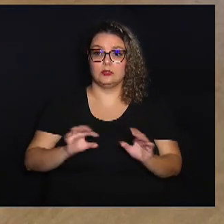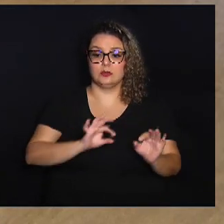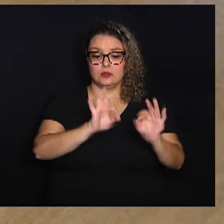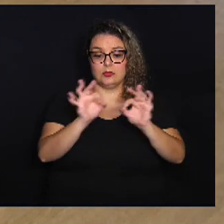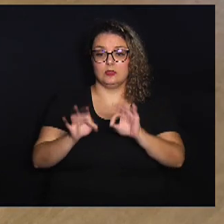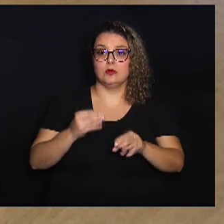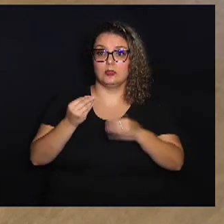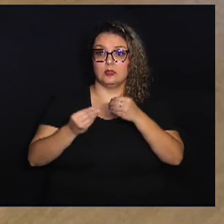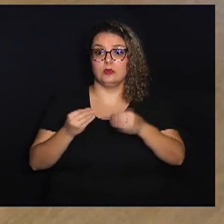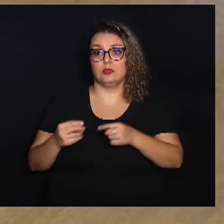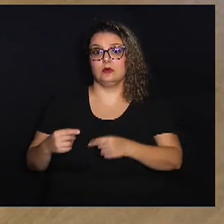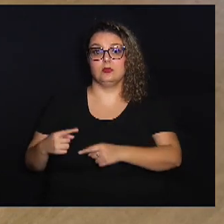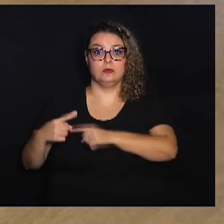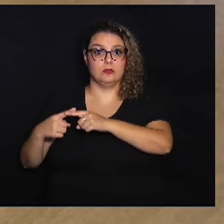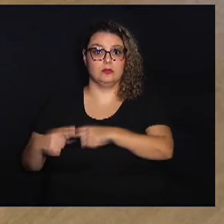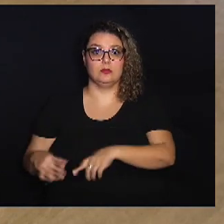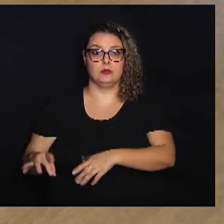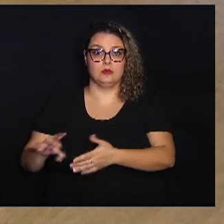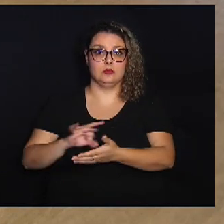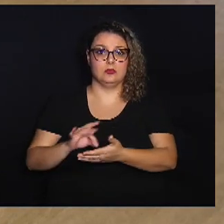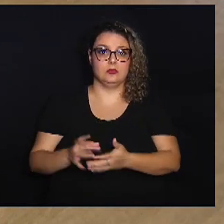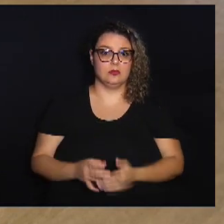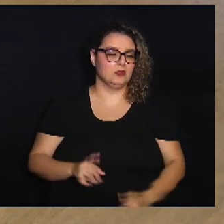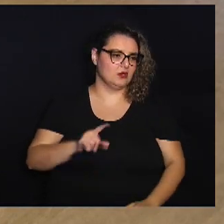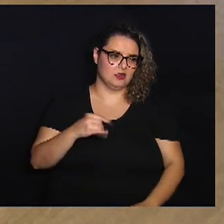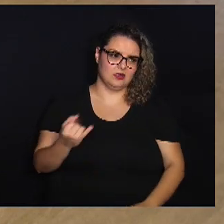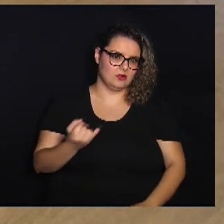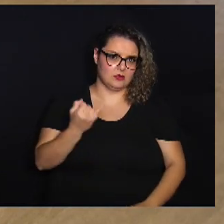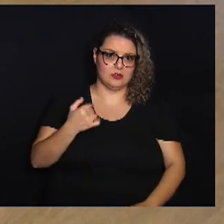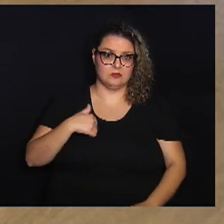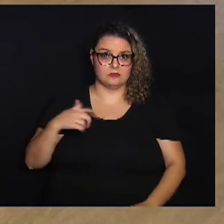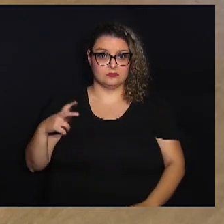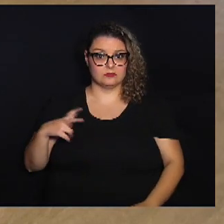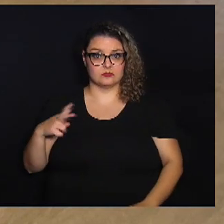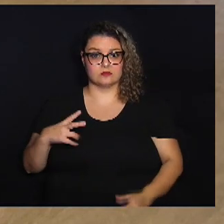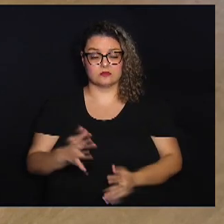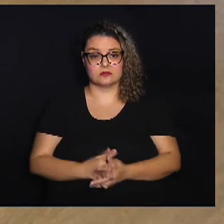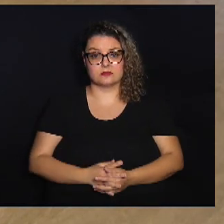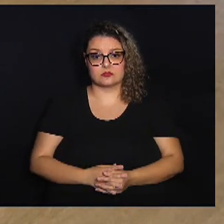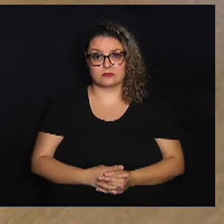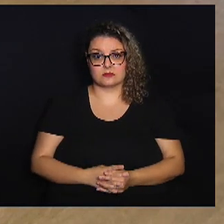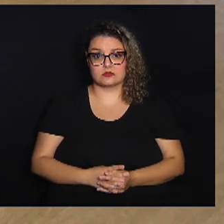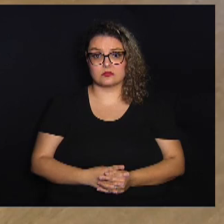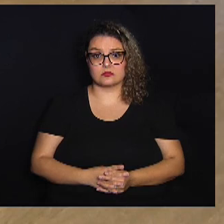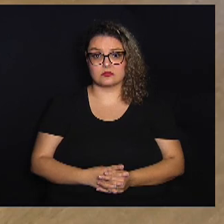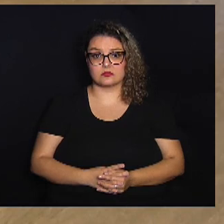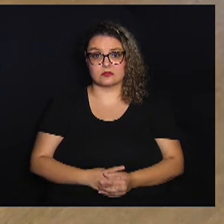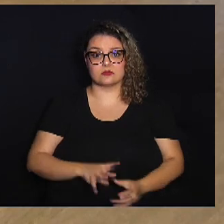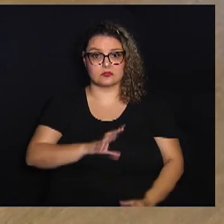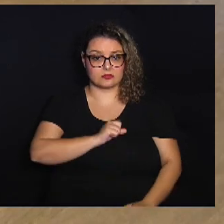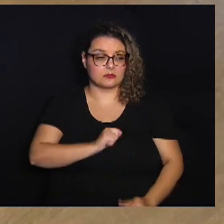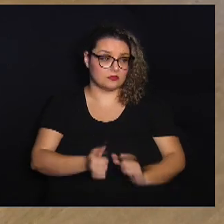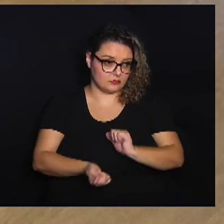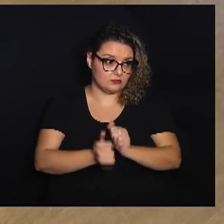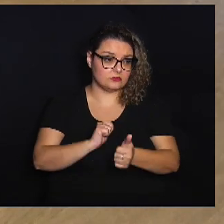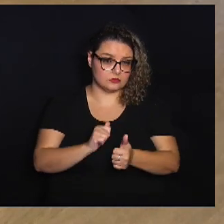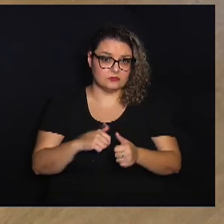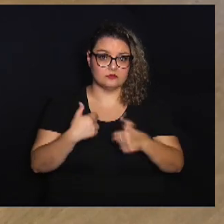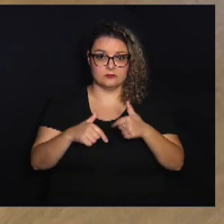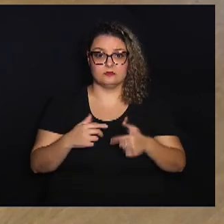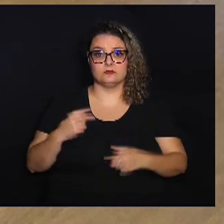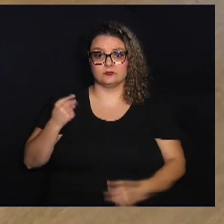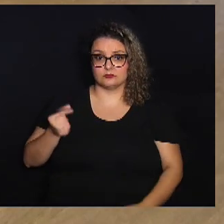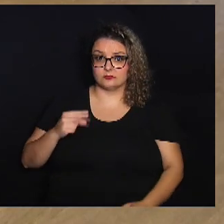ser o adversário, o que ele erra mais. Eu particularmente, né, gosto muito de esporte, né? Trabalhei muitos